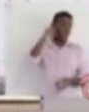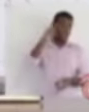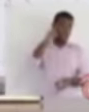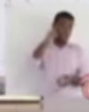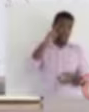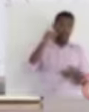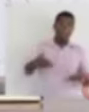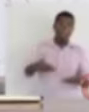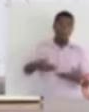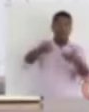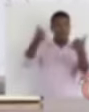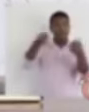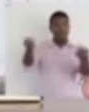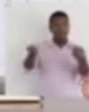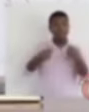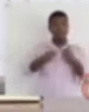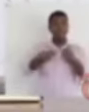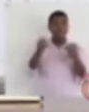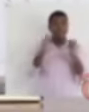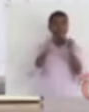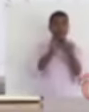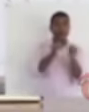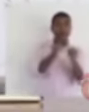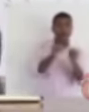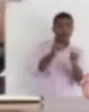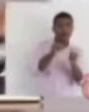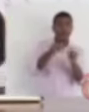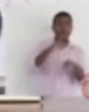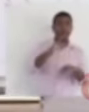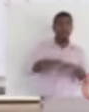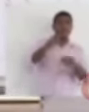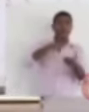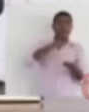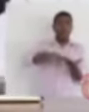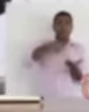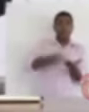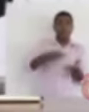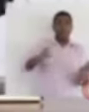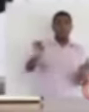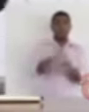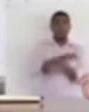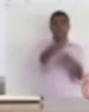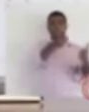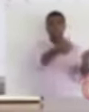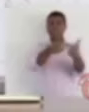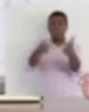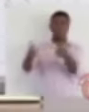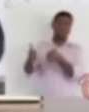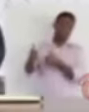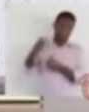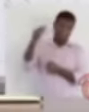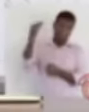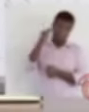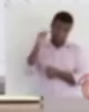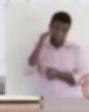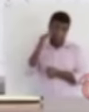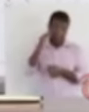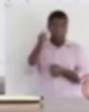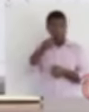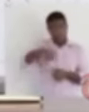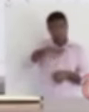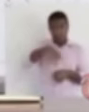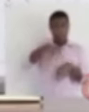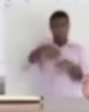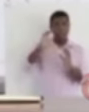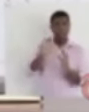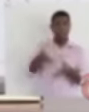3 dias para vocês terem uma ideia nós já estamos acompanhando nos últimos quatro dias essas notificações e